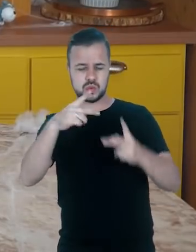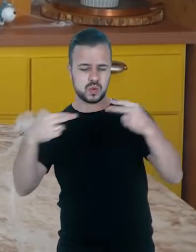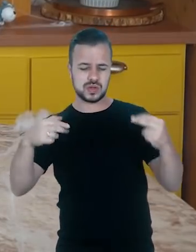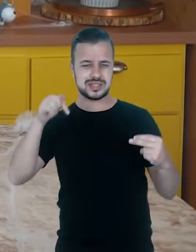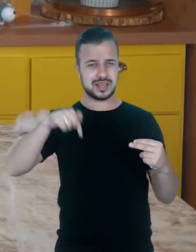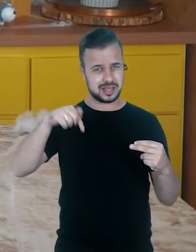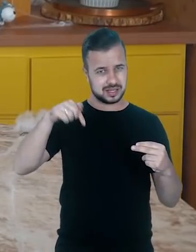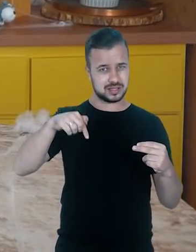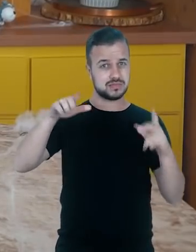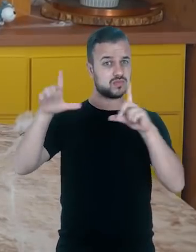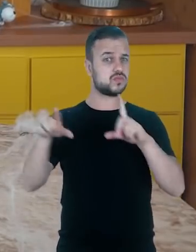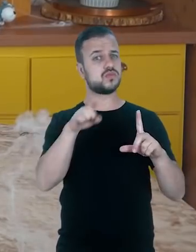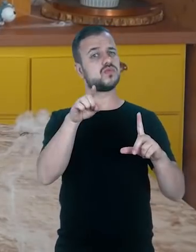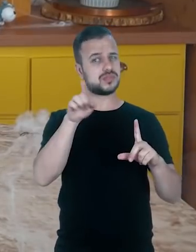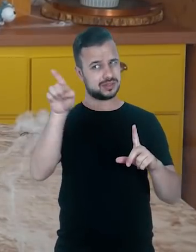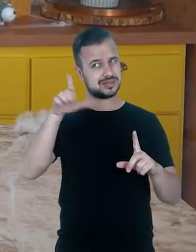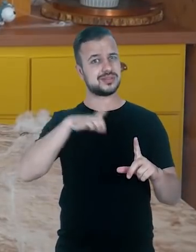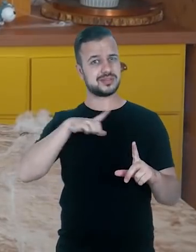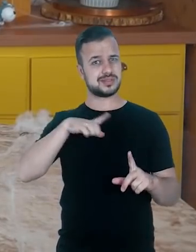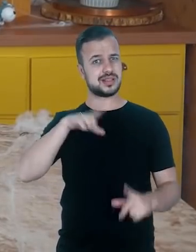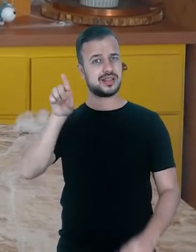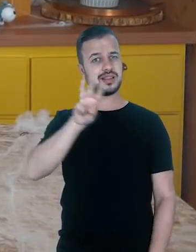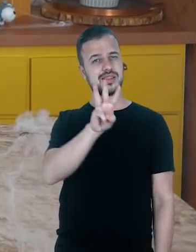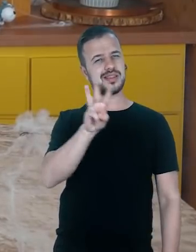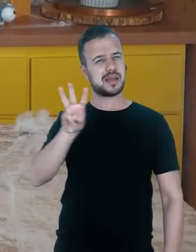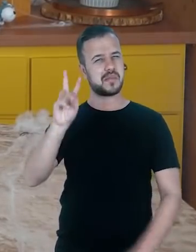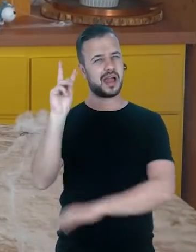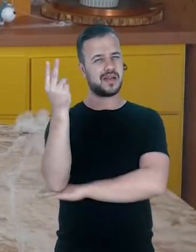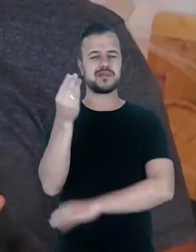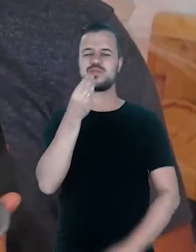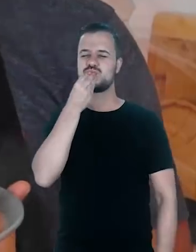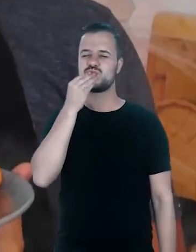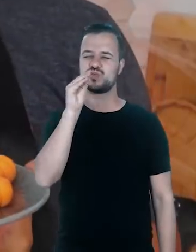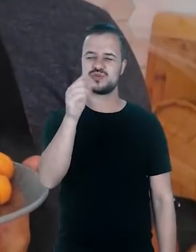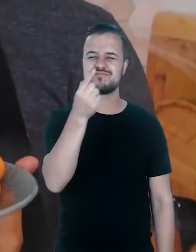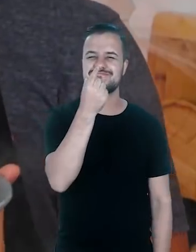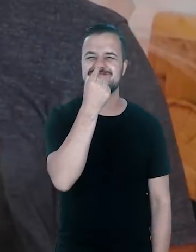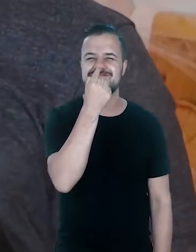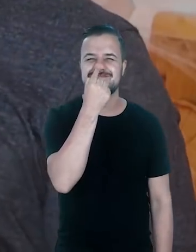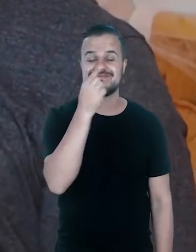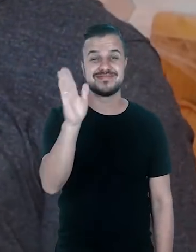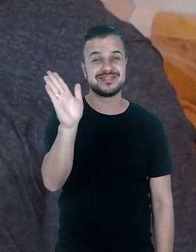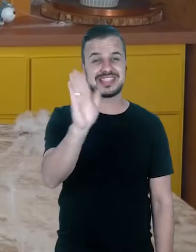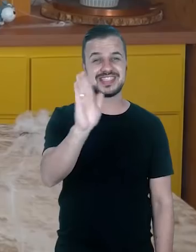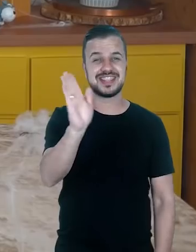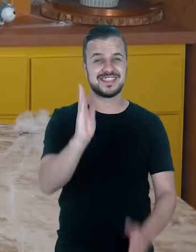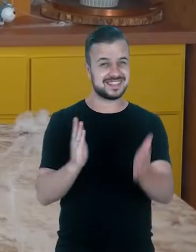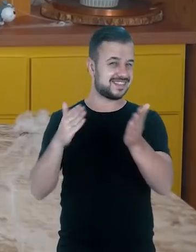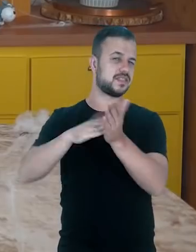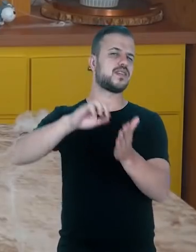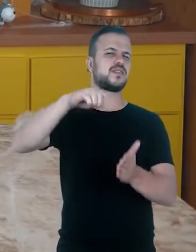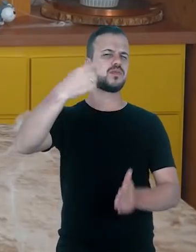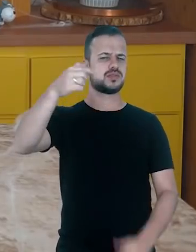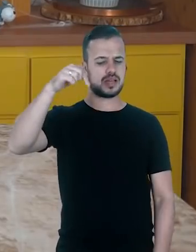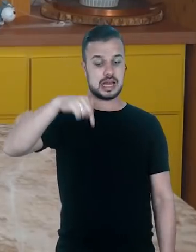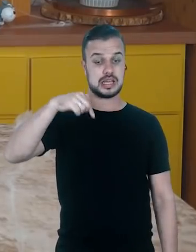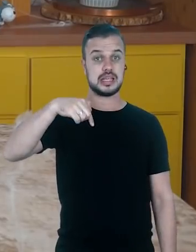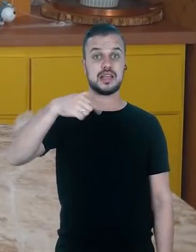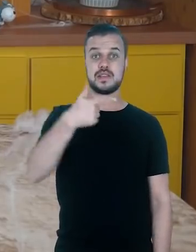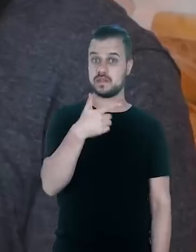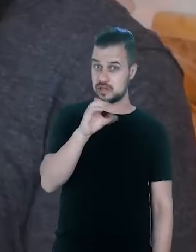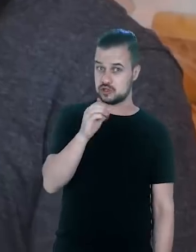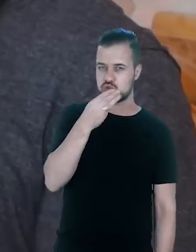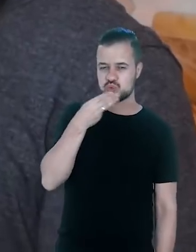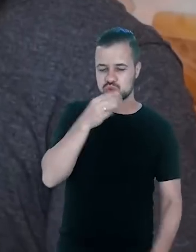algum utensílio utilizado aqui nesse episódio, você encontra lá no site da Avan. Beijinho na pontinha do nariz, tchau, até a próxima. E